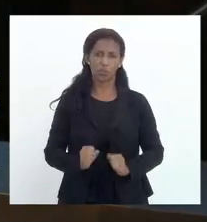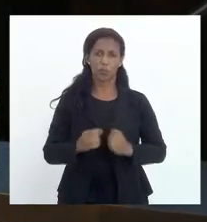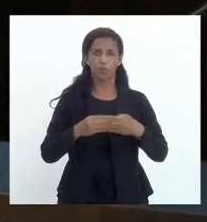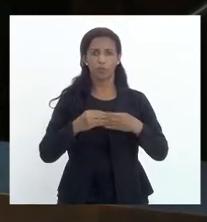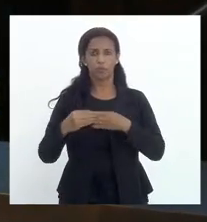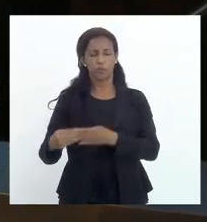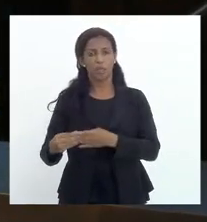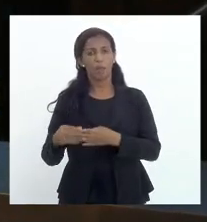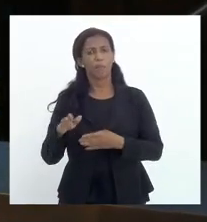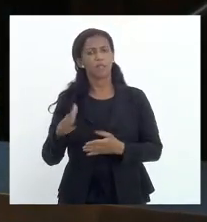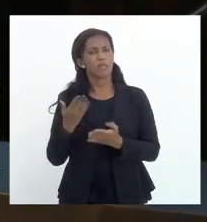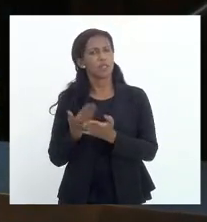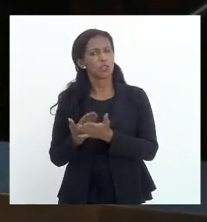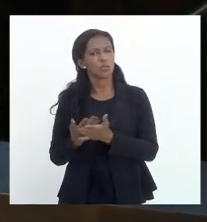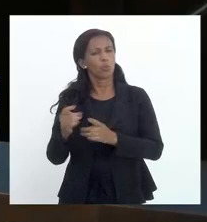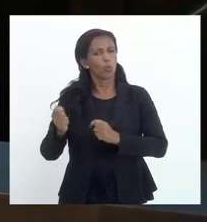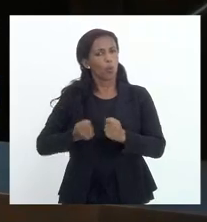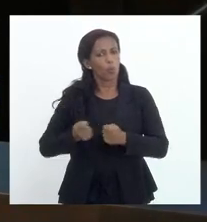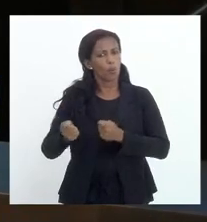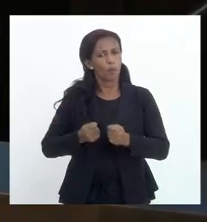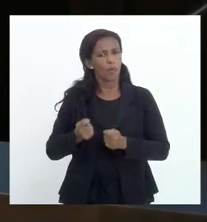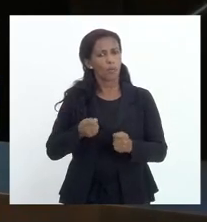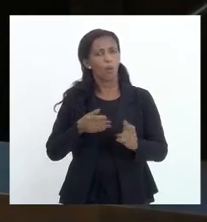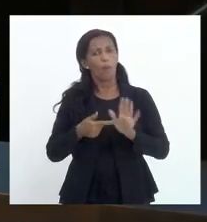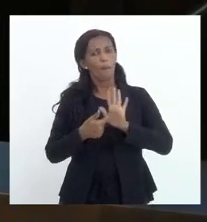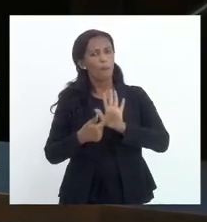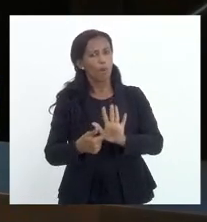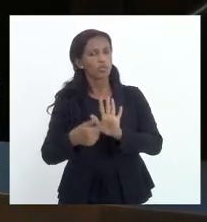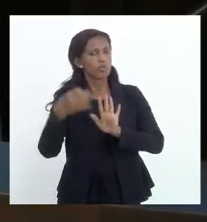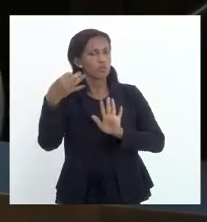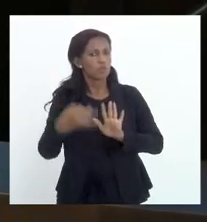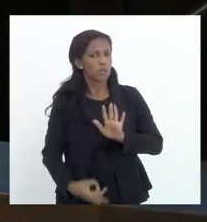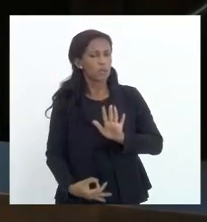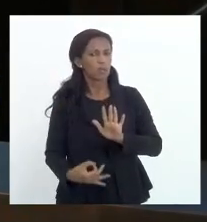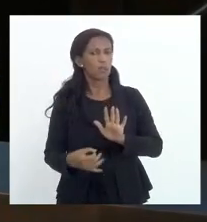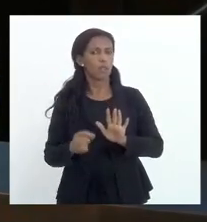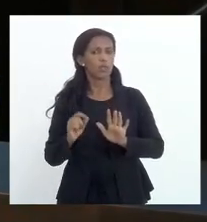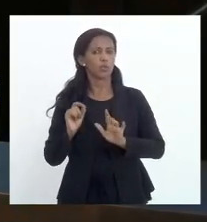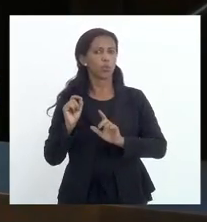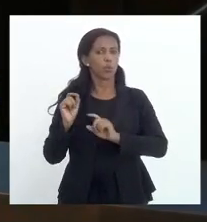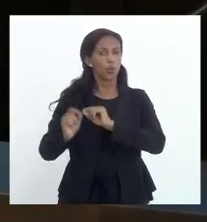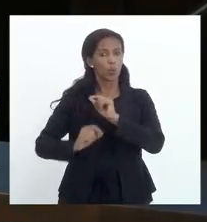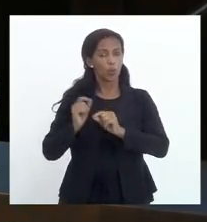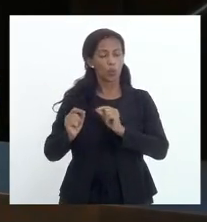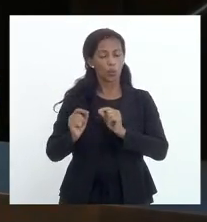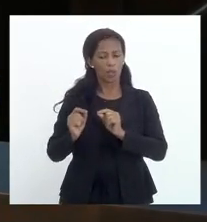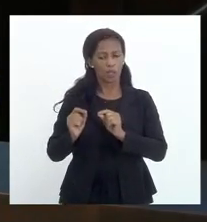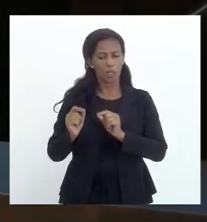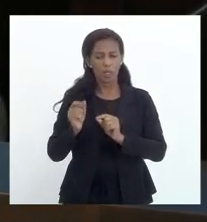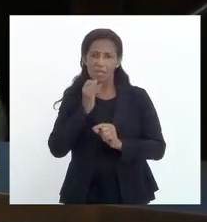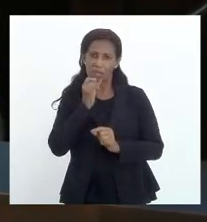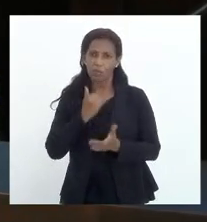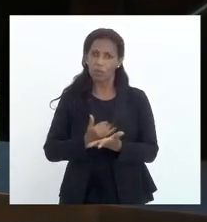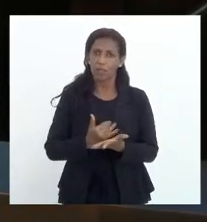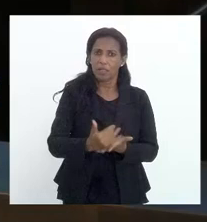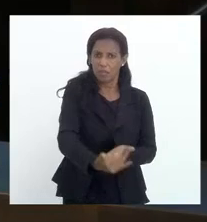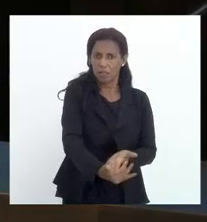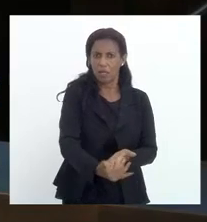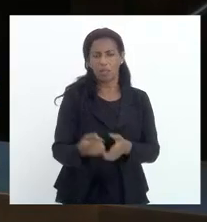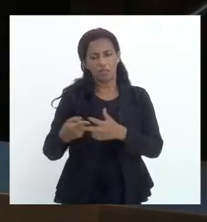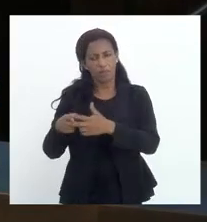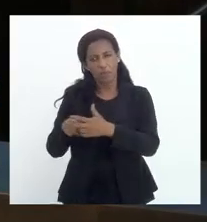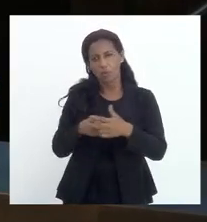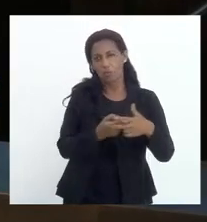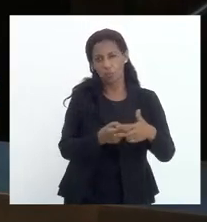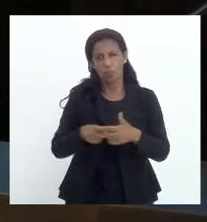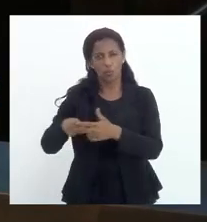esse estudo econométrico mostra exatamente o que a gente pode. E isso está só iniciando, nós ainda faremos os